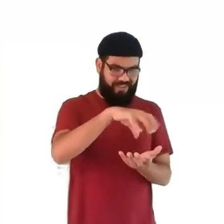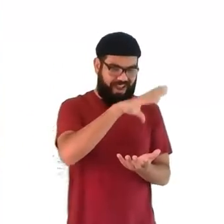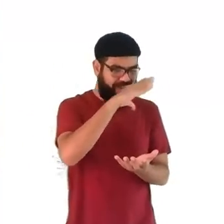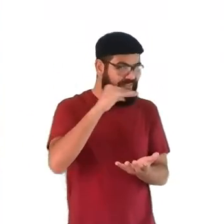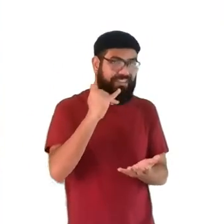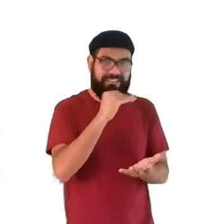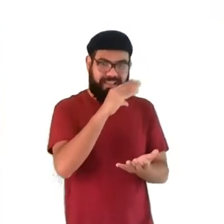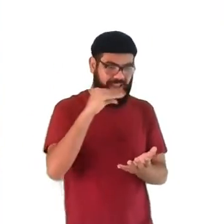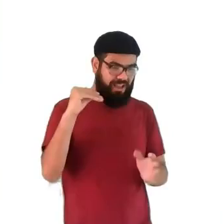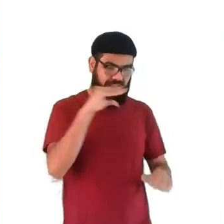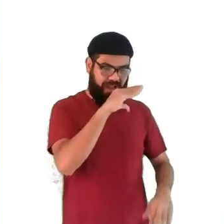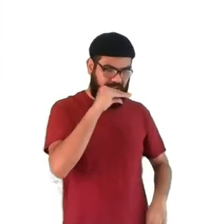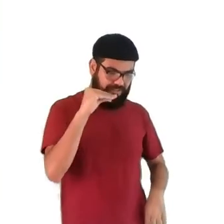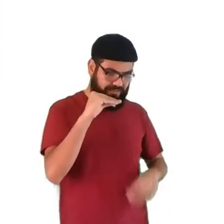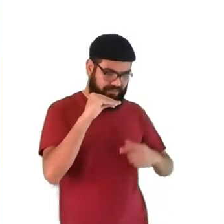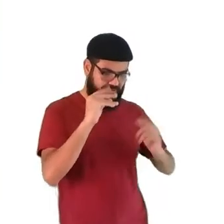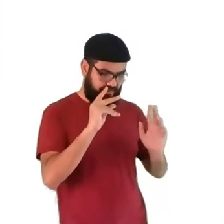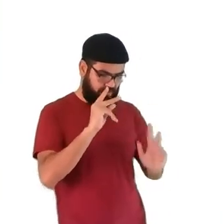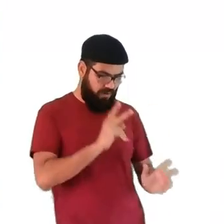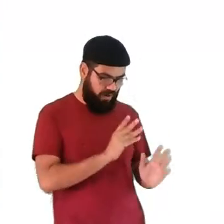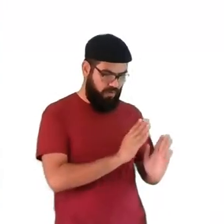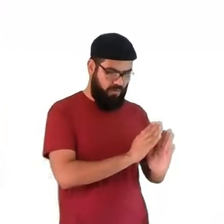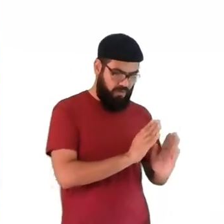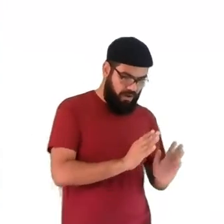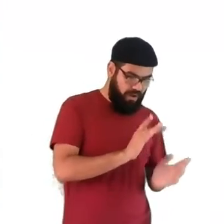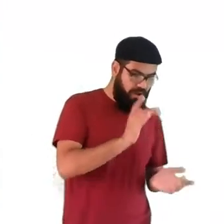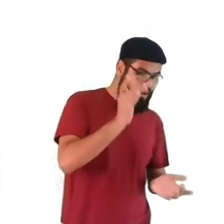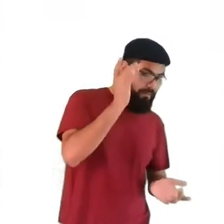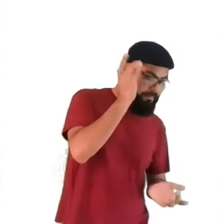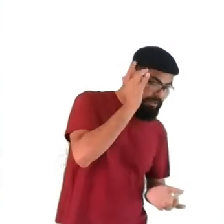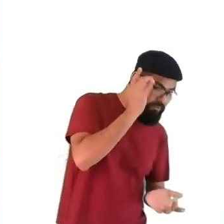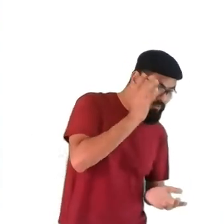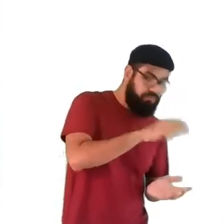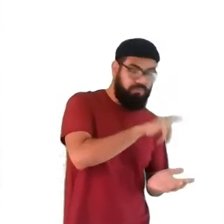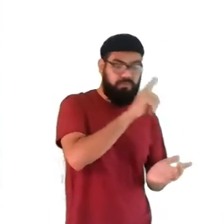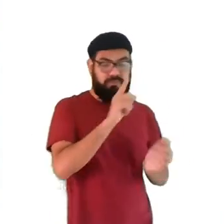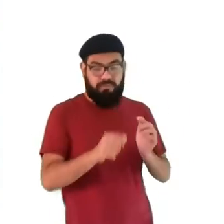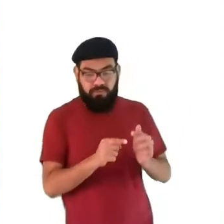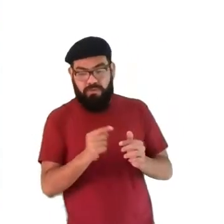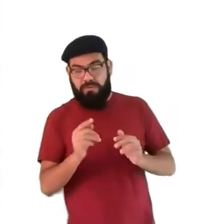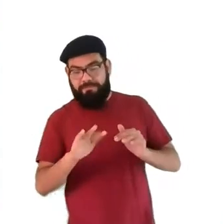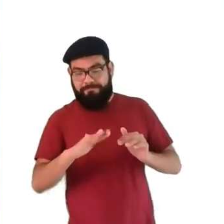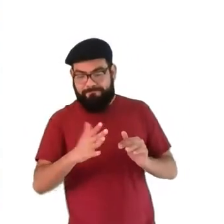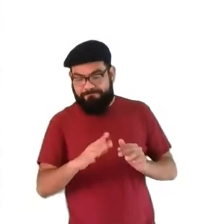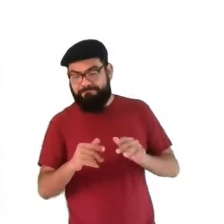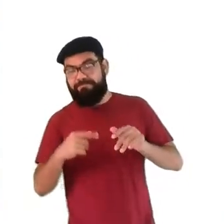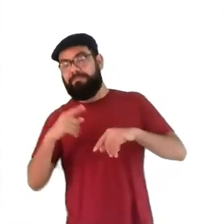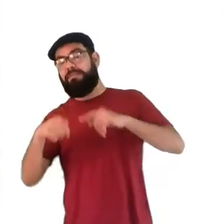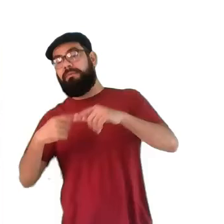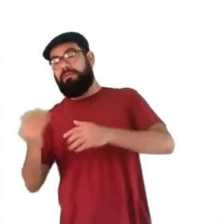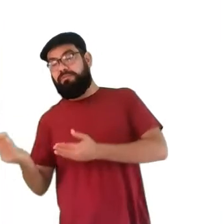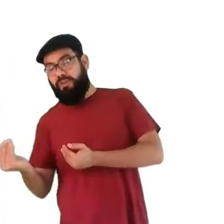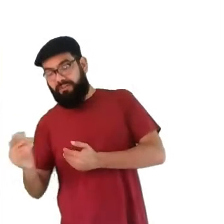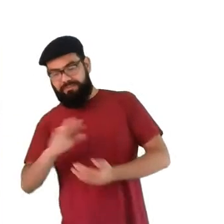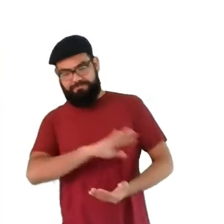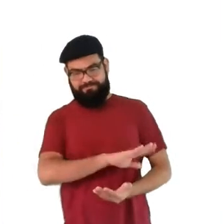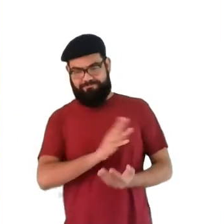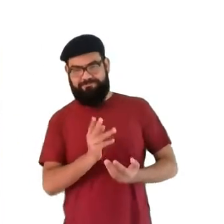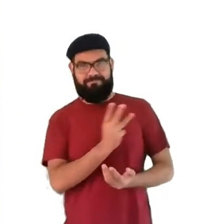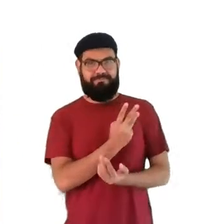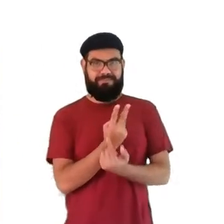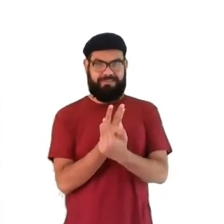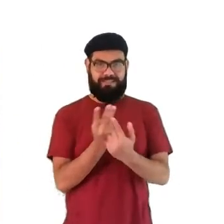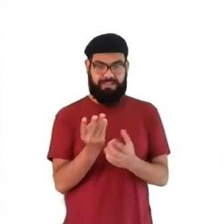Adulto maduro, adulto médio, e nós temos aí o adulto jovem também, tá? Então, nessa